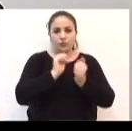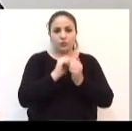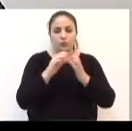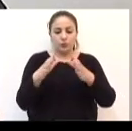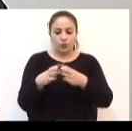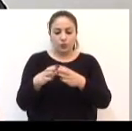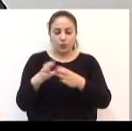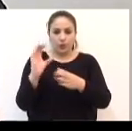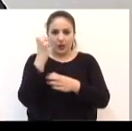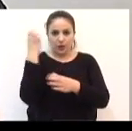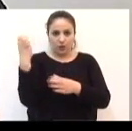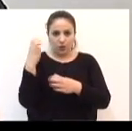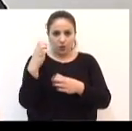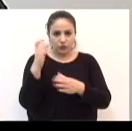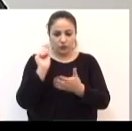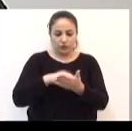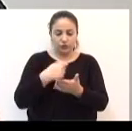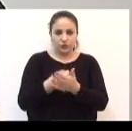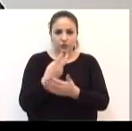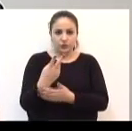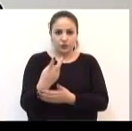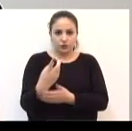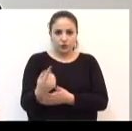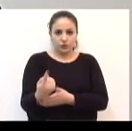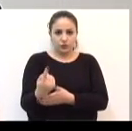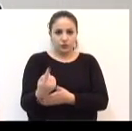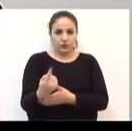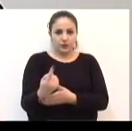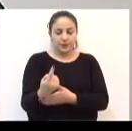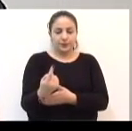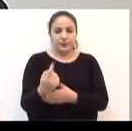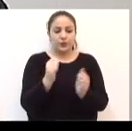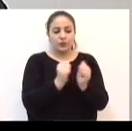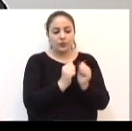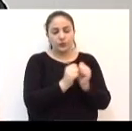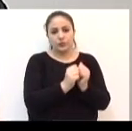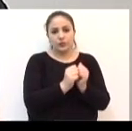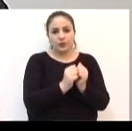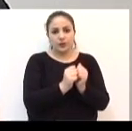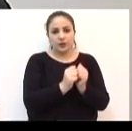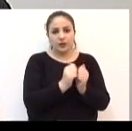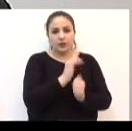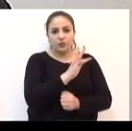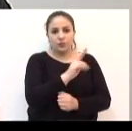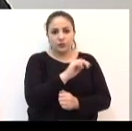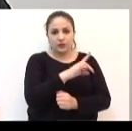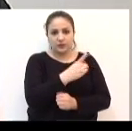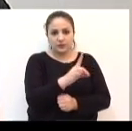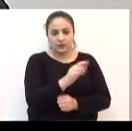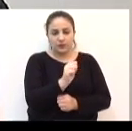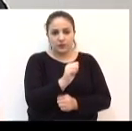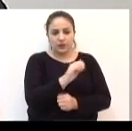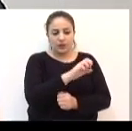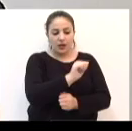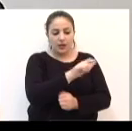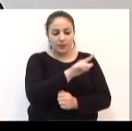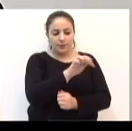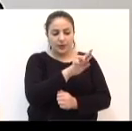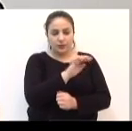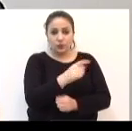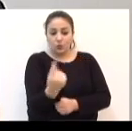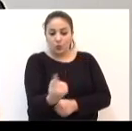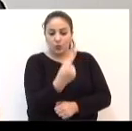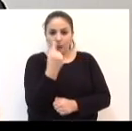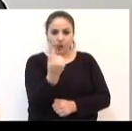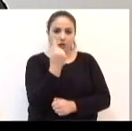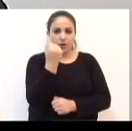Agenda 21 e a Administração Municipal, junto com a Fundação Roberto Marinho, efetivando a primeira e única sala do meio